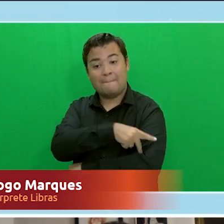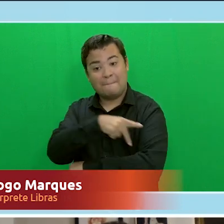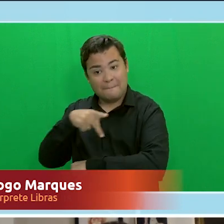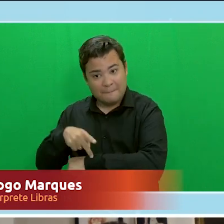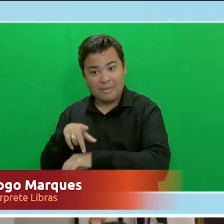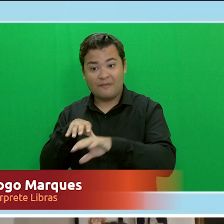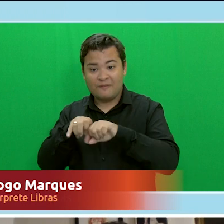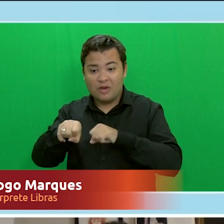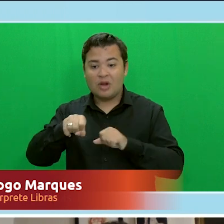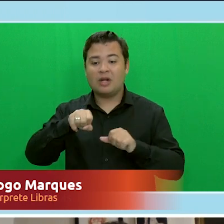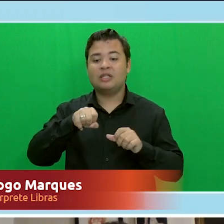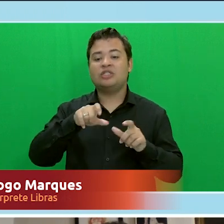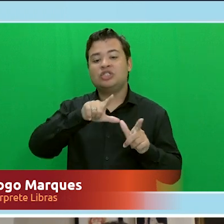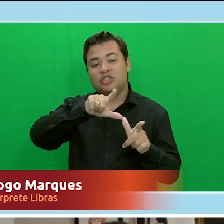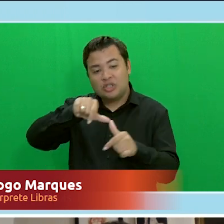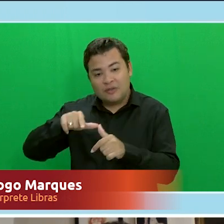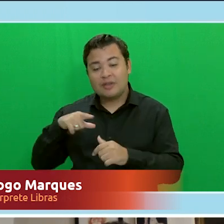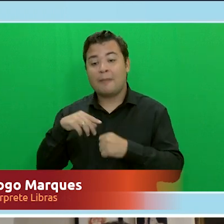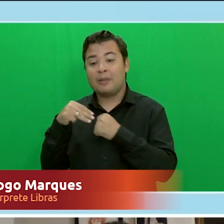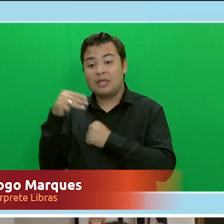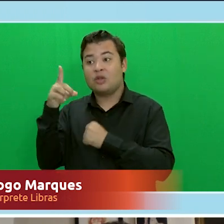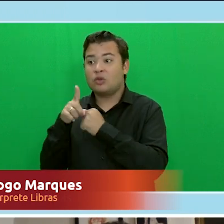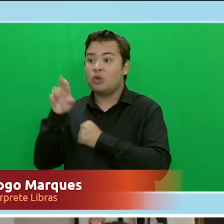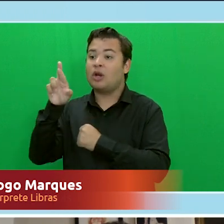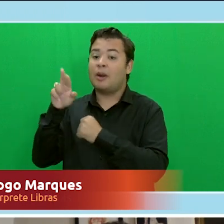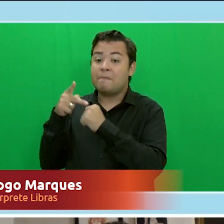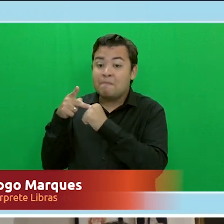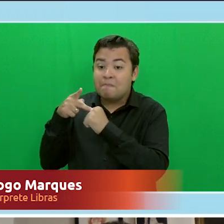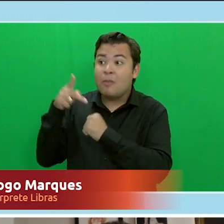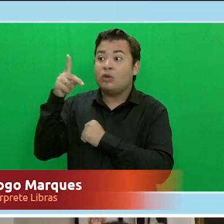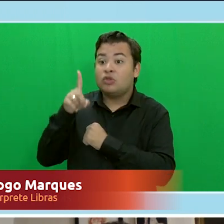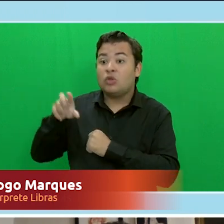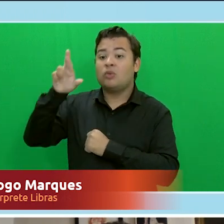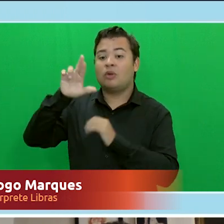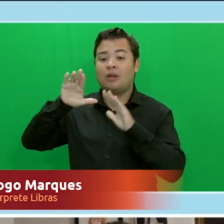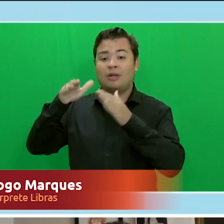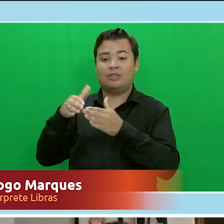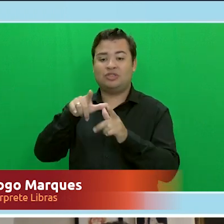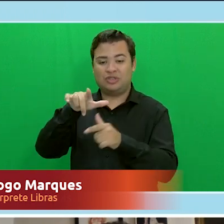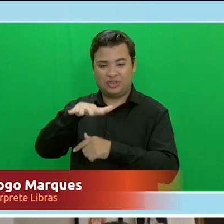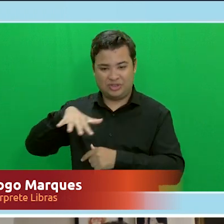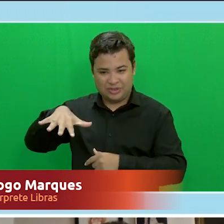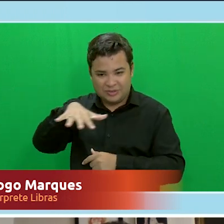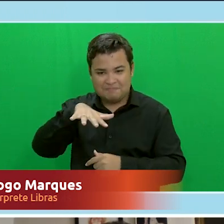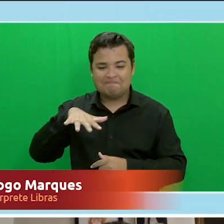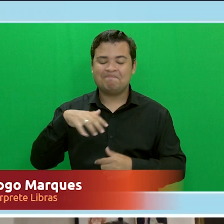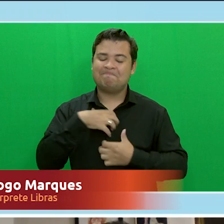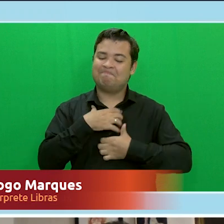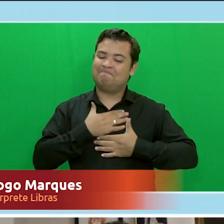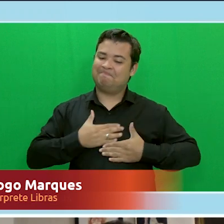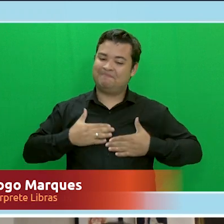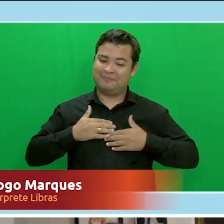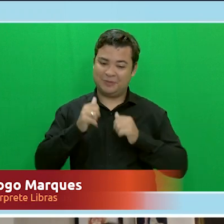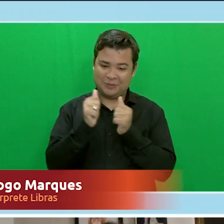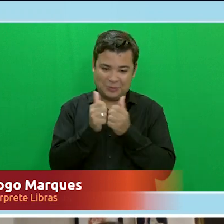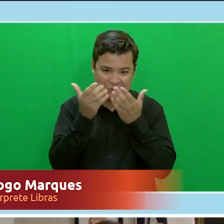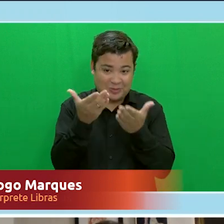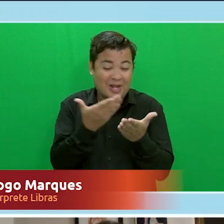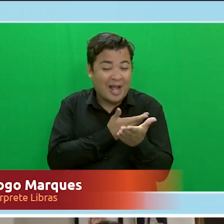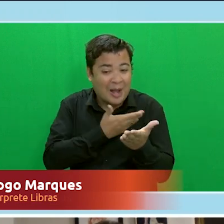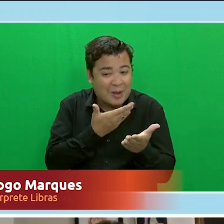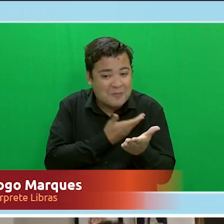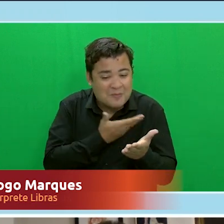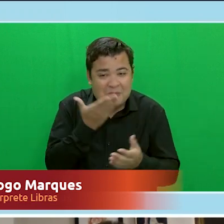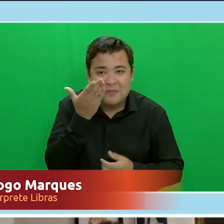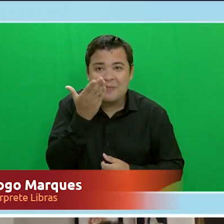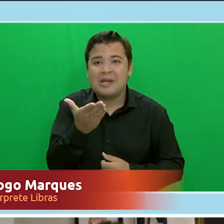é pedagoga, geógrafa, com mestrado e doutorado e pós-doutorado em Geografia. Então, assim, é um grande prazer estar